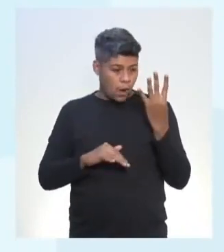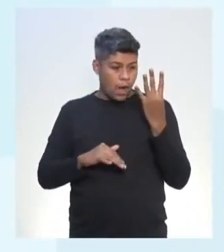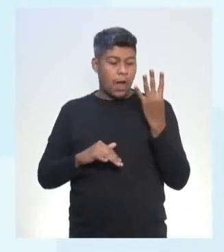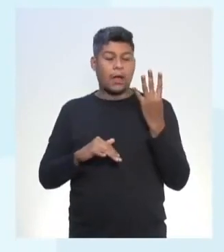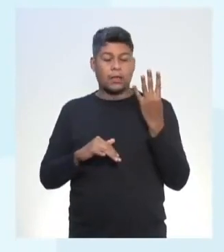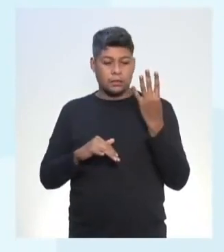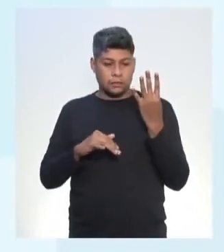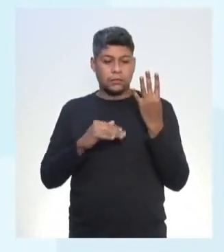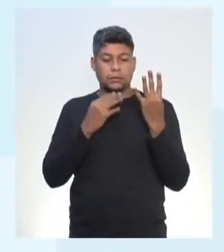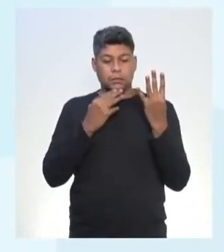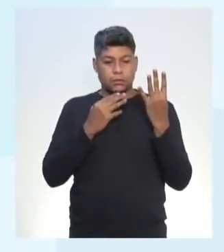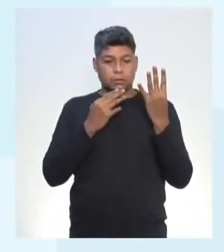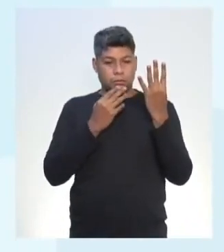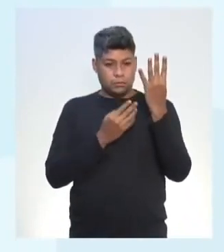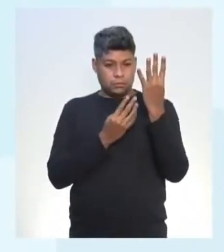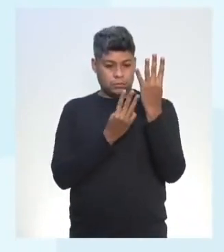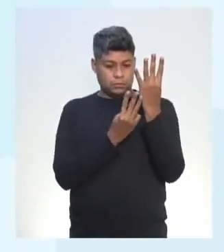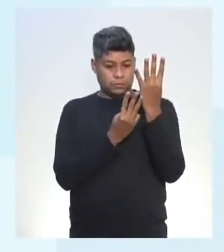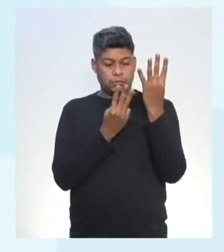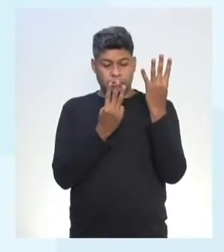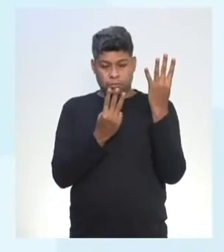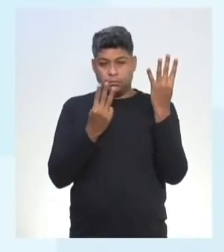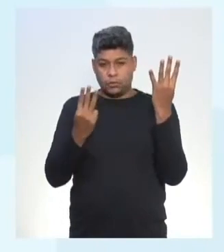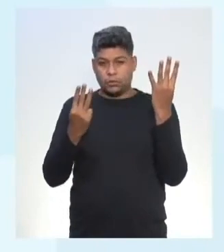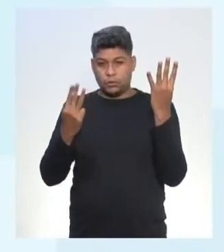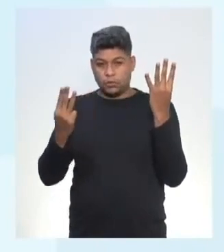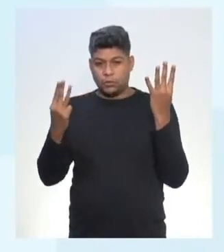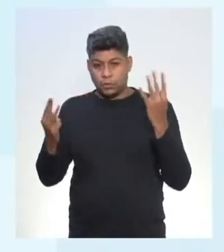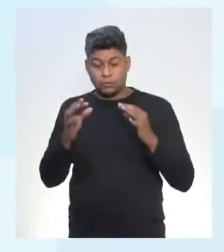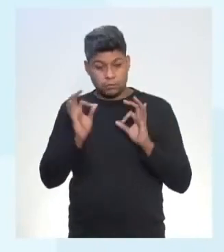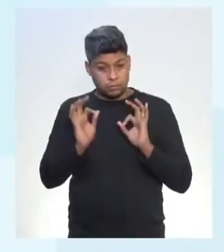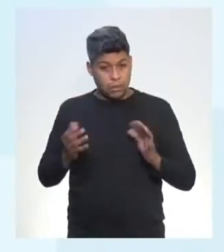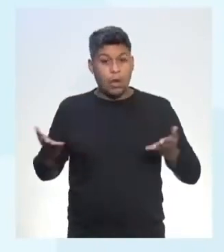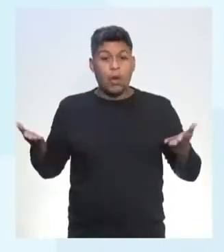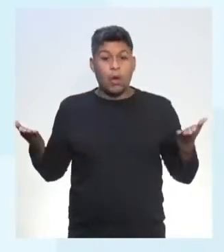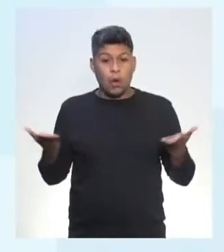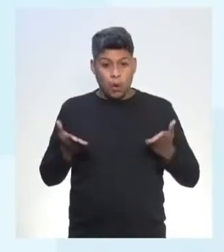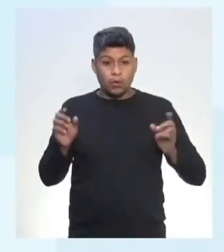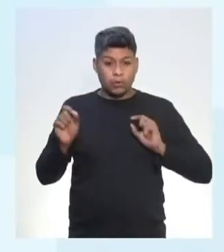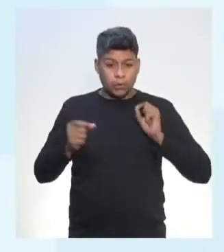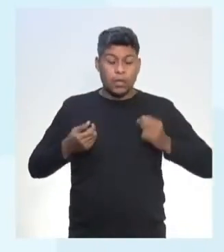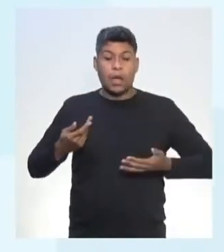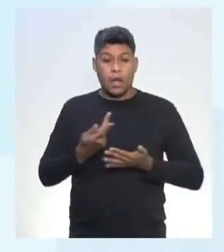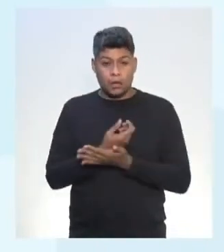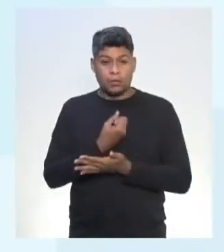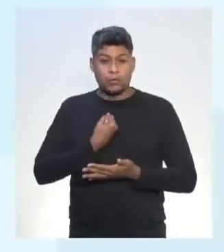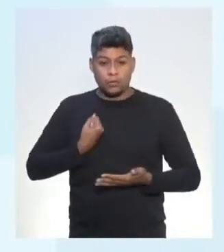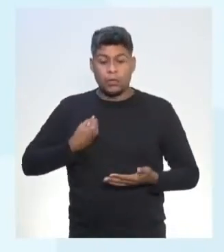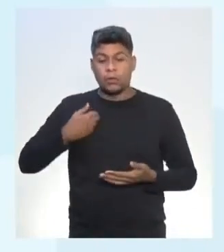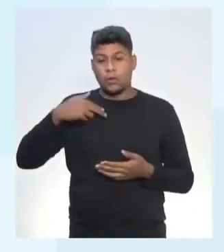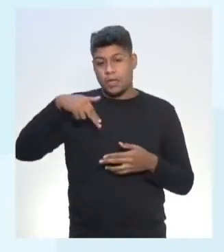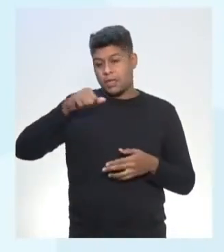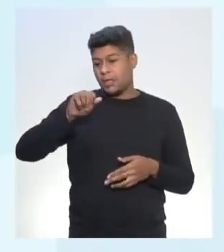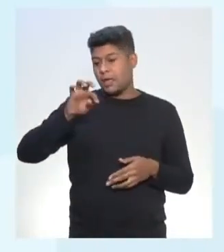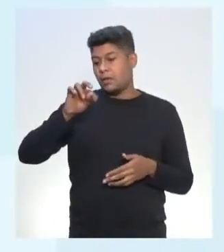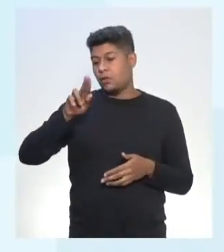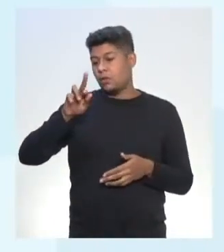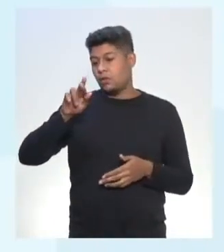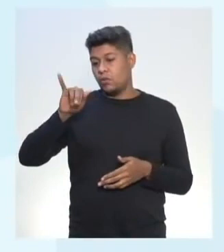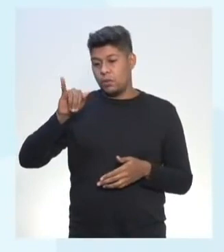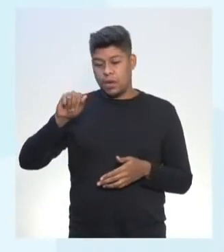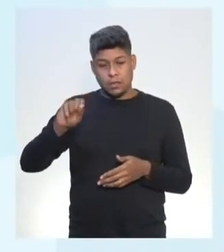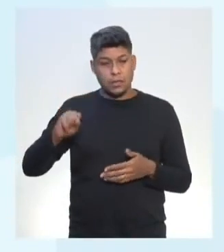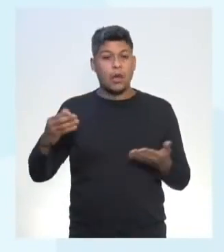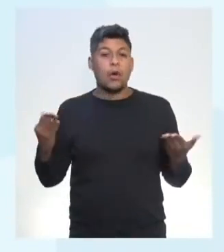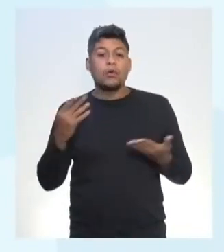repetições de 3. Tá certo? E hoje isso daqui acontece com os números naturais, que eu fiz agora, e hoje a